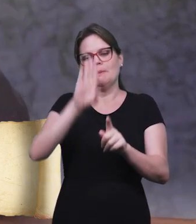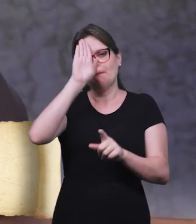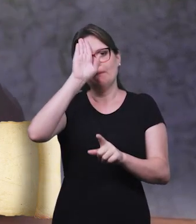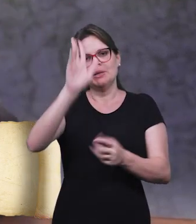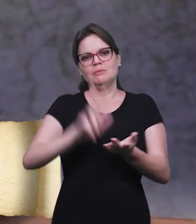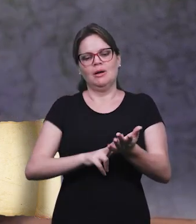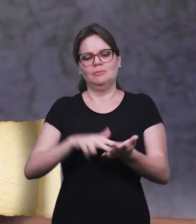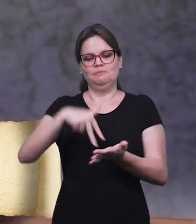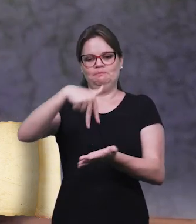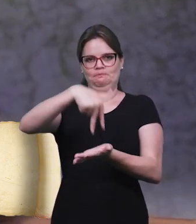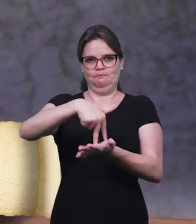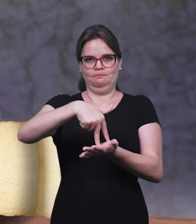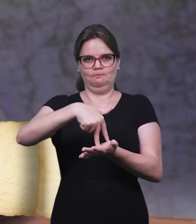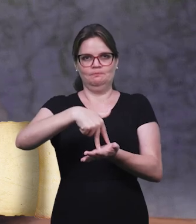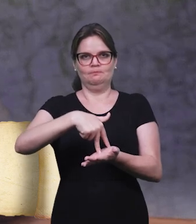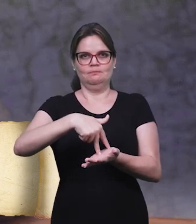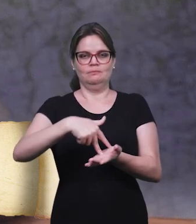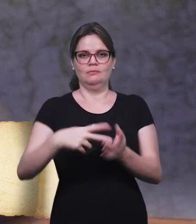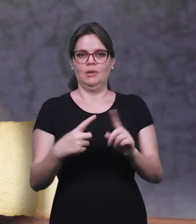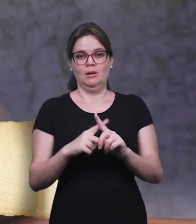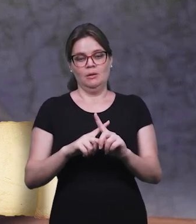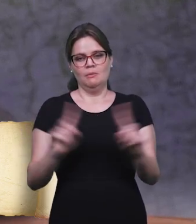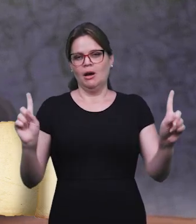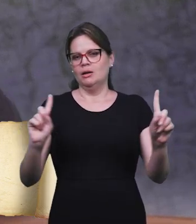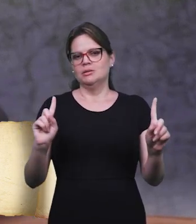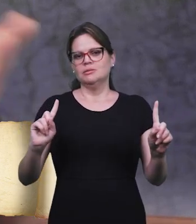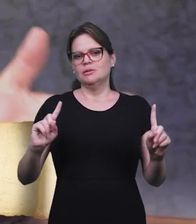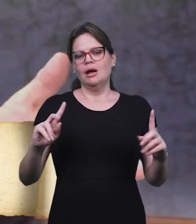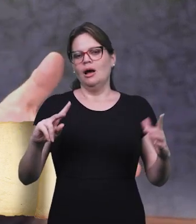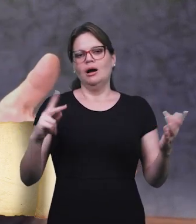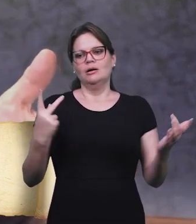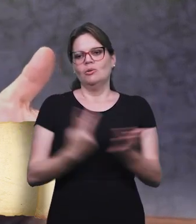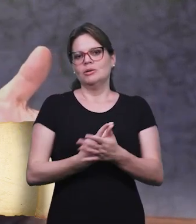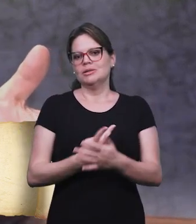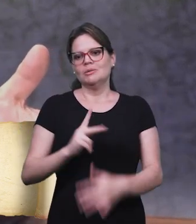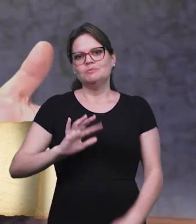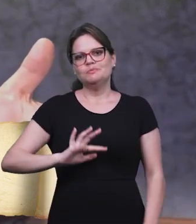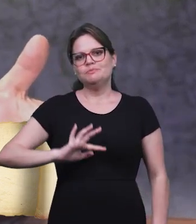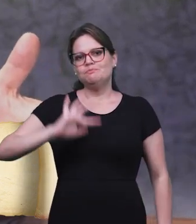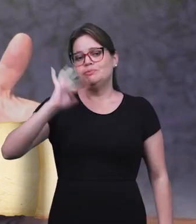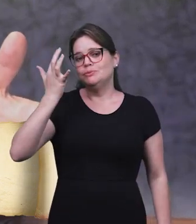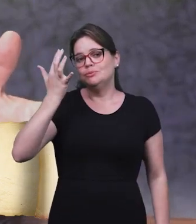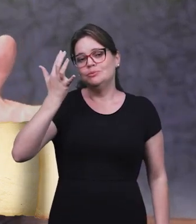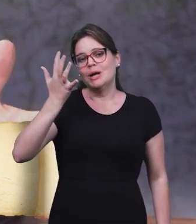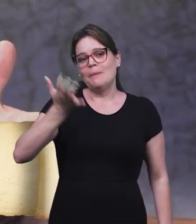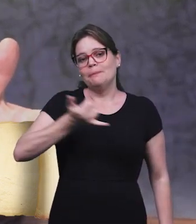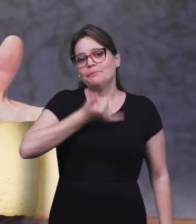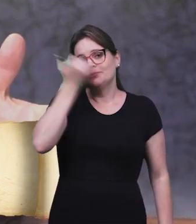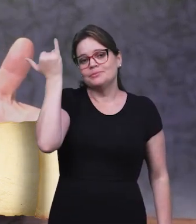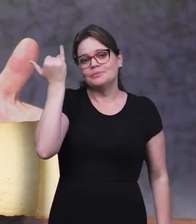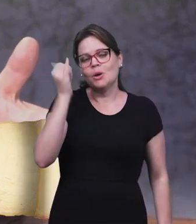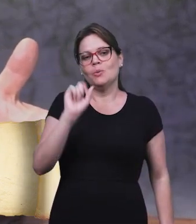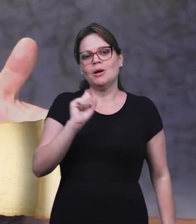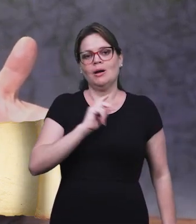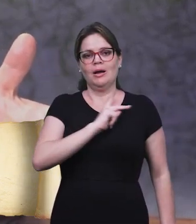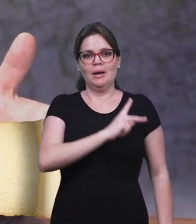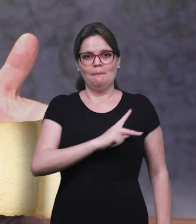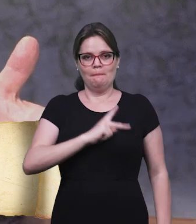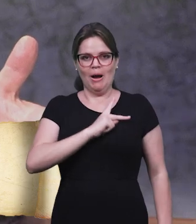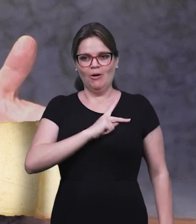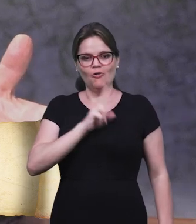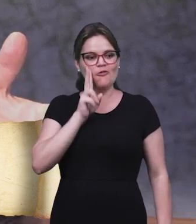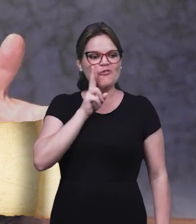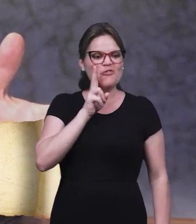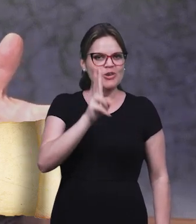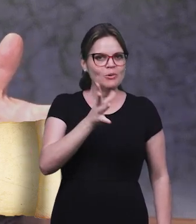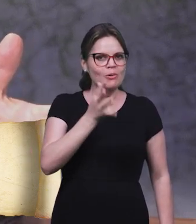Paulo, que não viveu com Jesus, não conhecia o Evangelho segundo o Senhor Jesus,